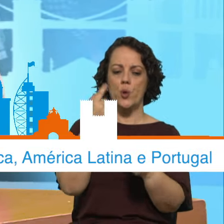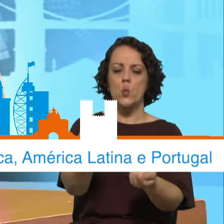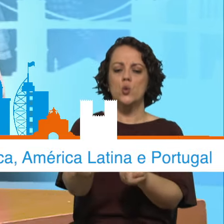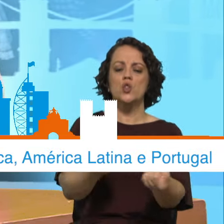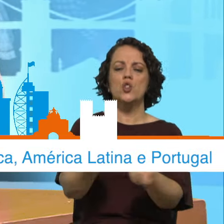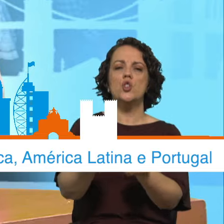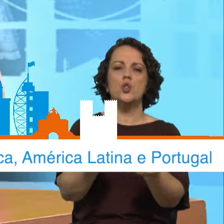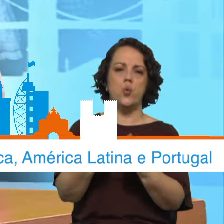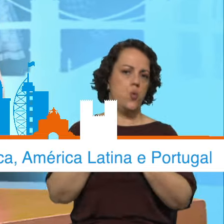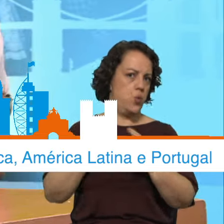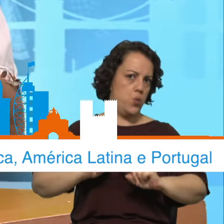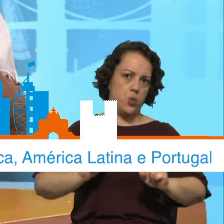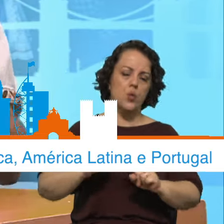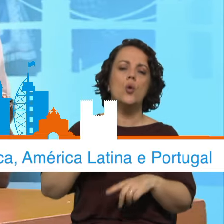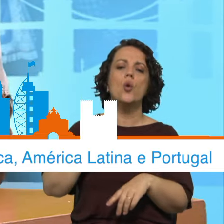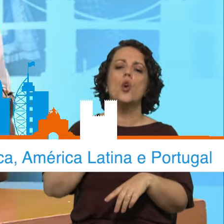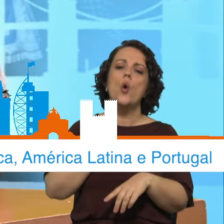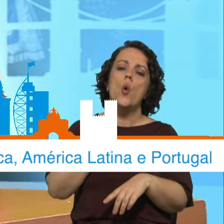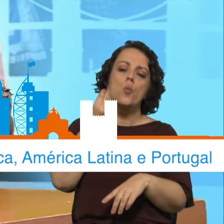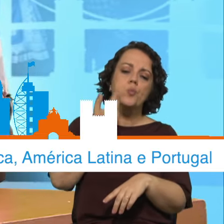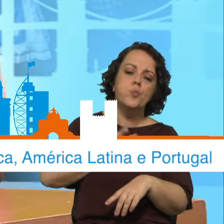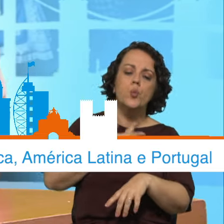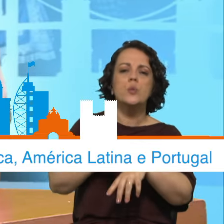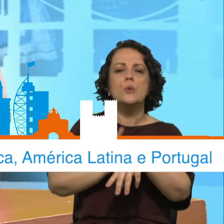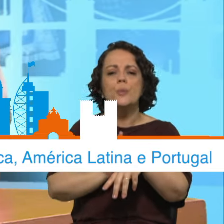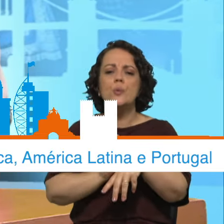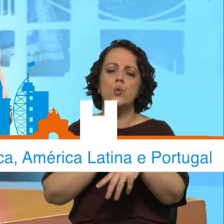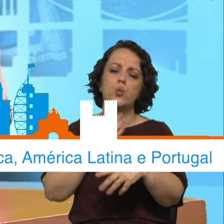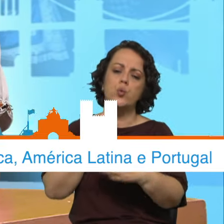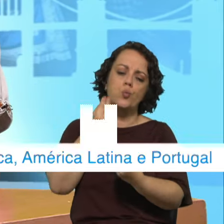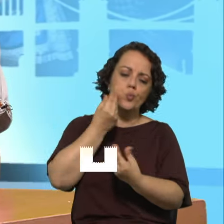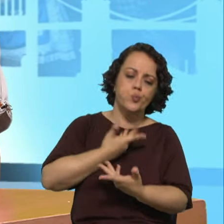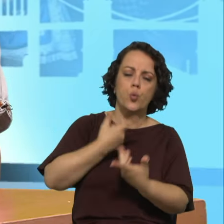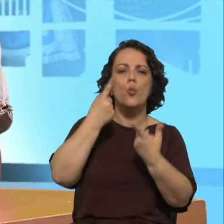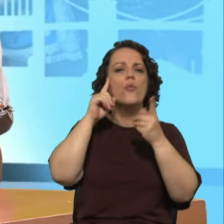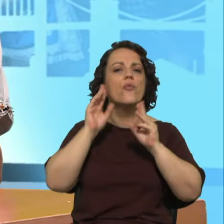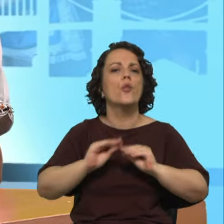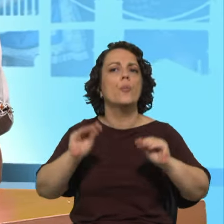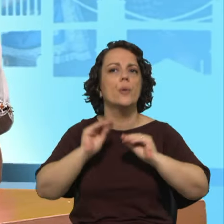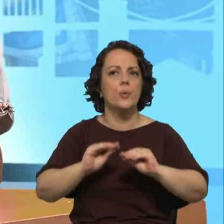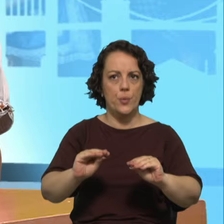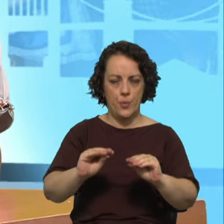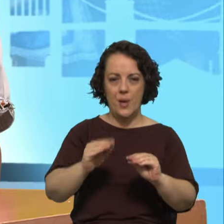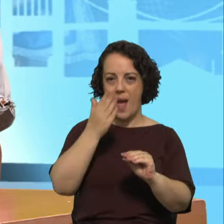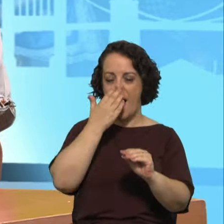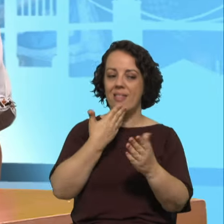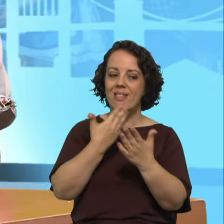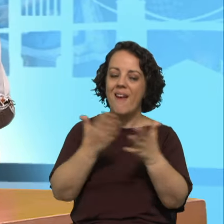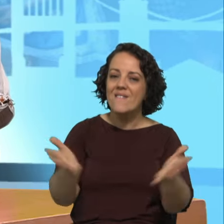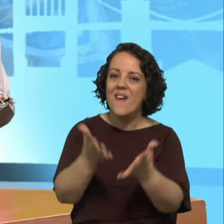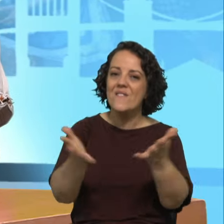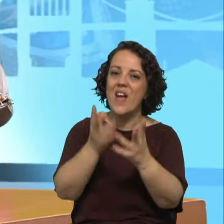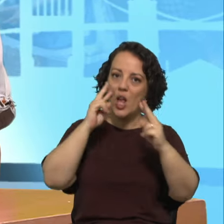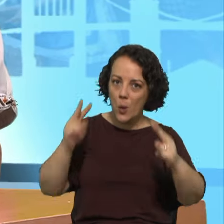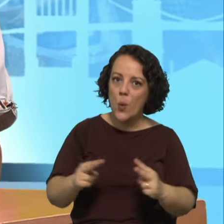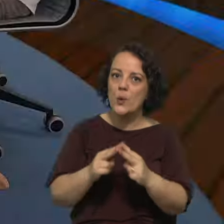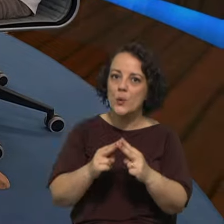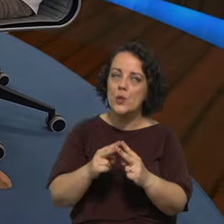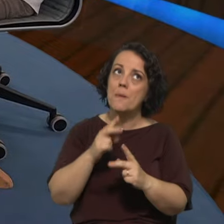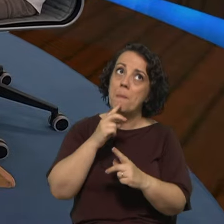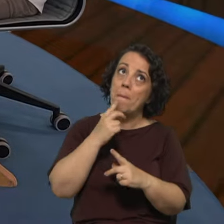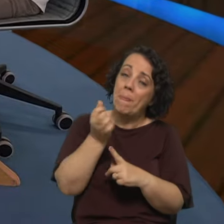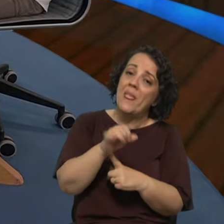eu sou sobretudo um um um sensibilizador um formador é é é é a responsabilidade que tenho agora encontros Sim tenho